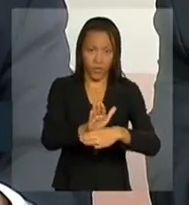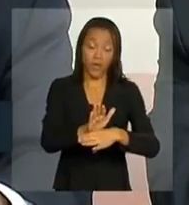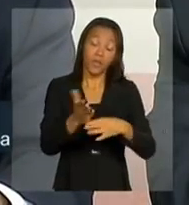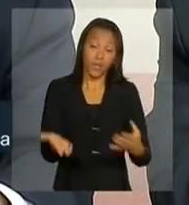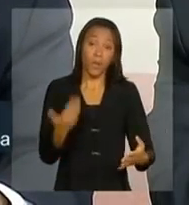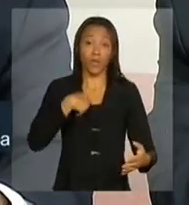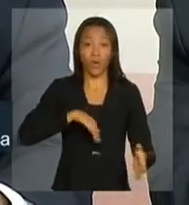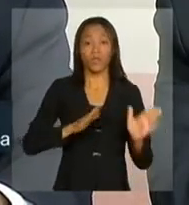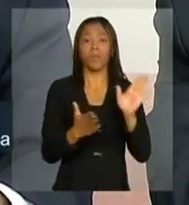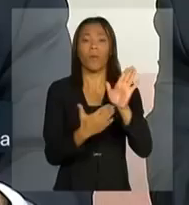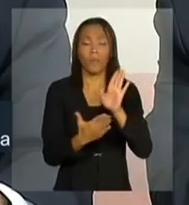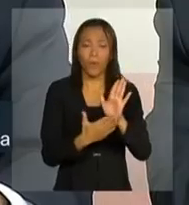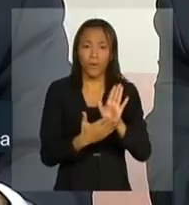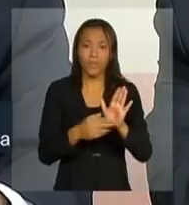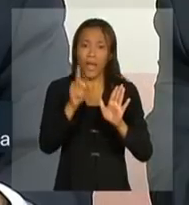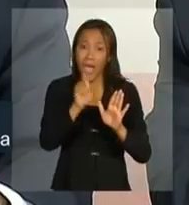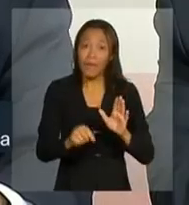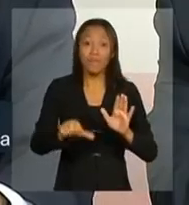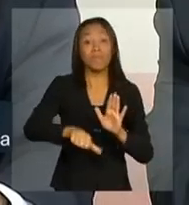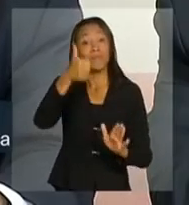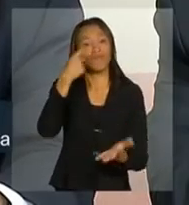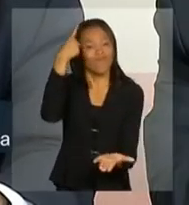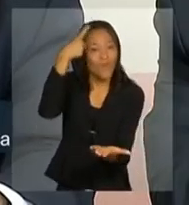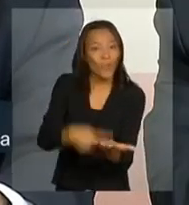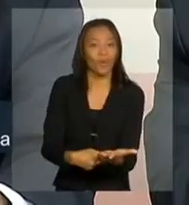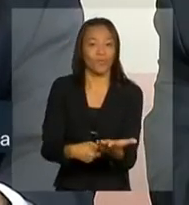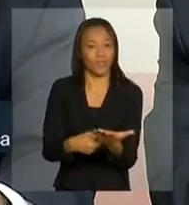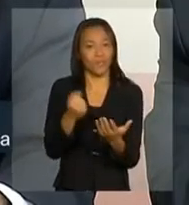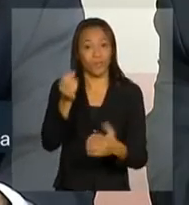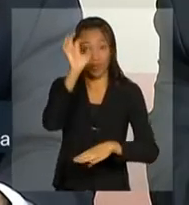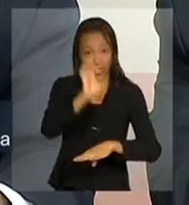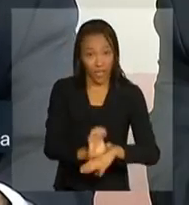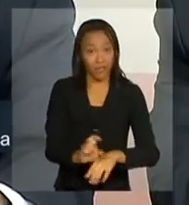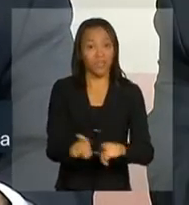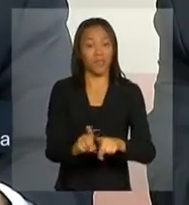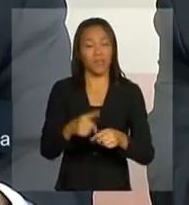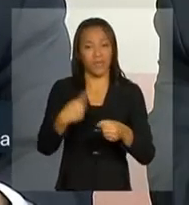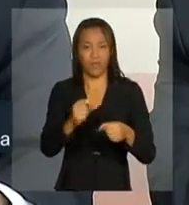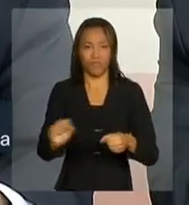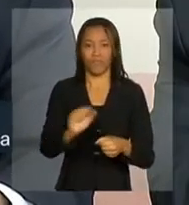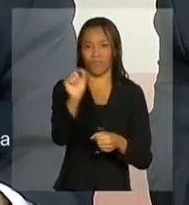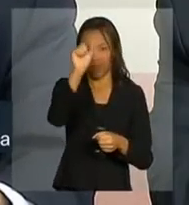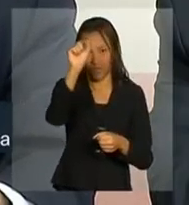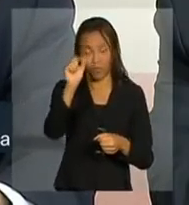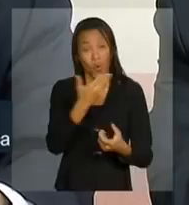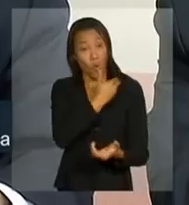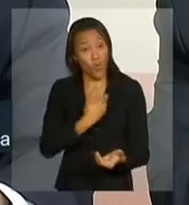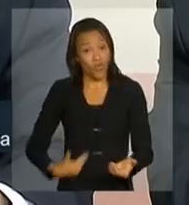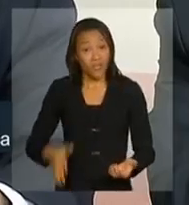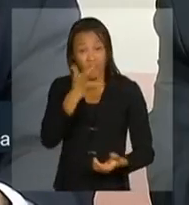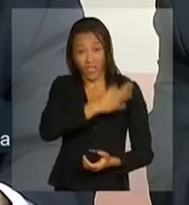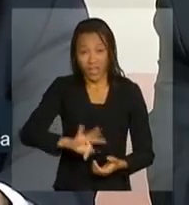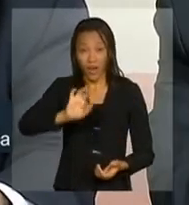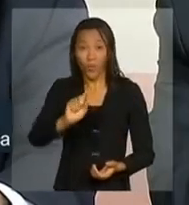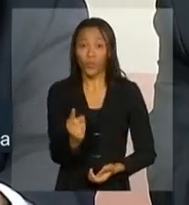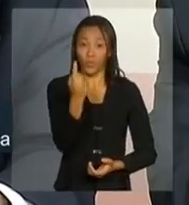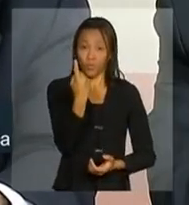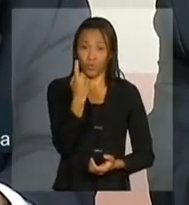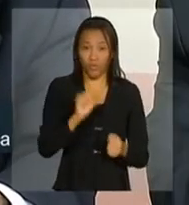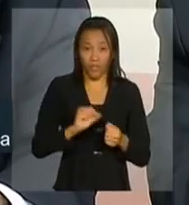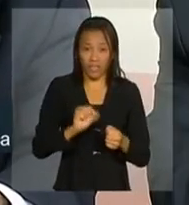proposta passa por uma pactuação necessária com estados e municípios. O governo federal não tem condição de ele